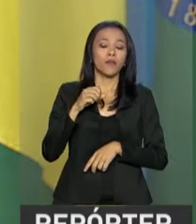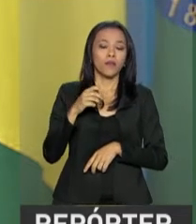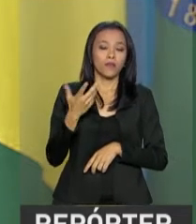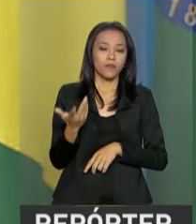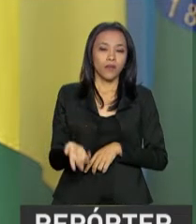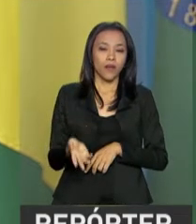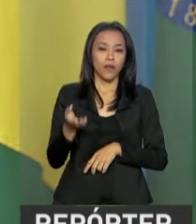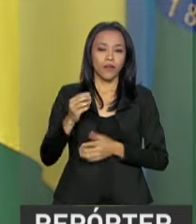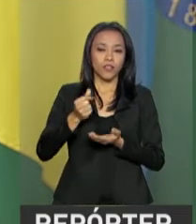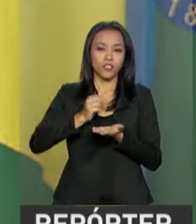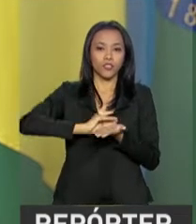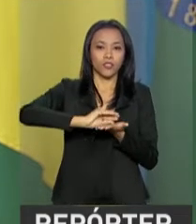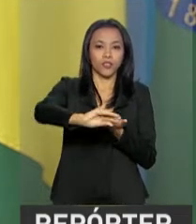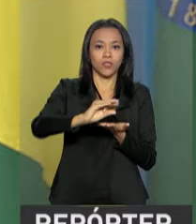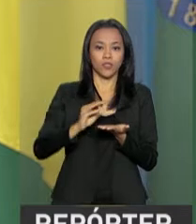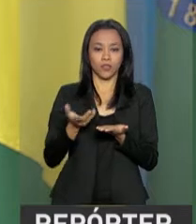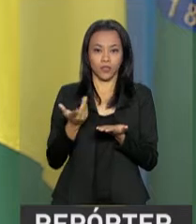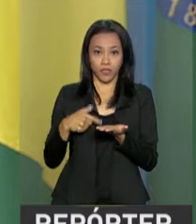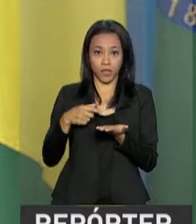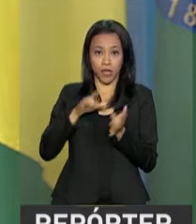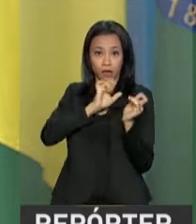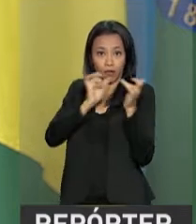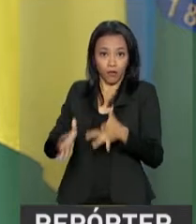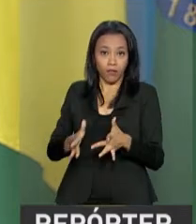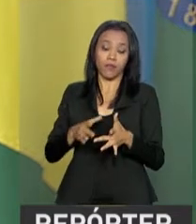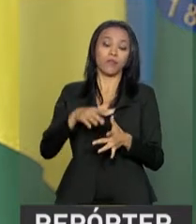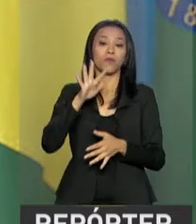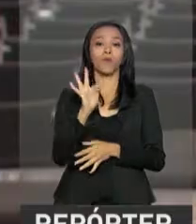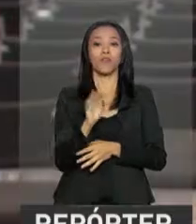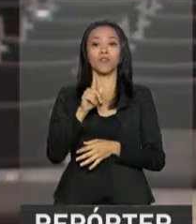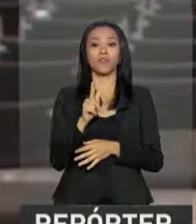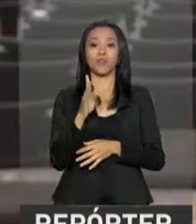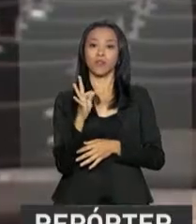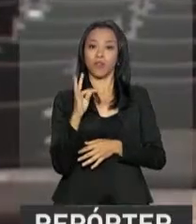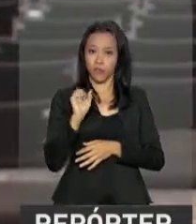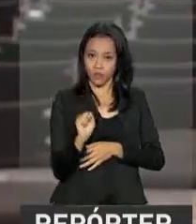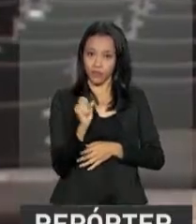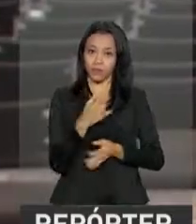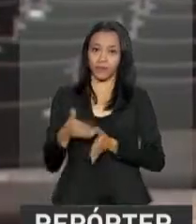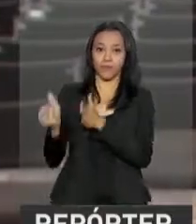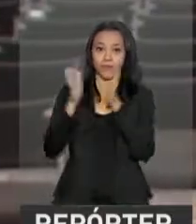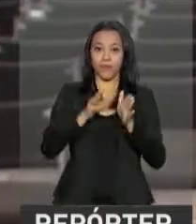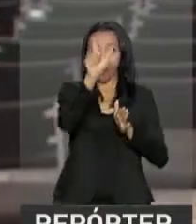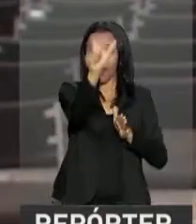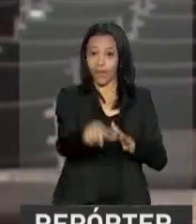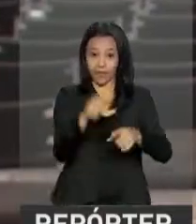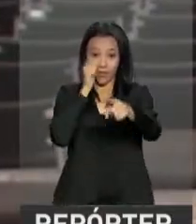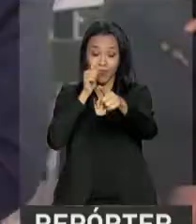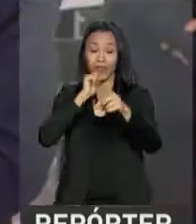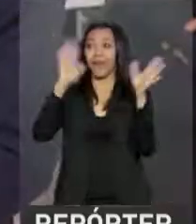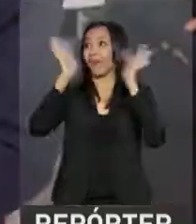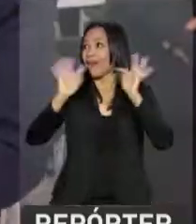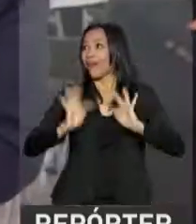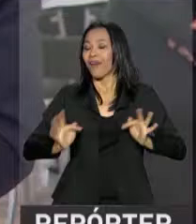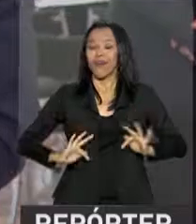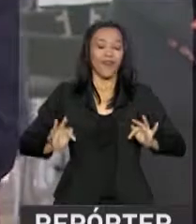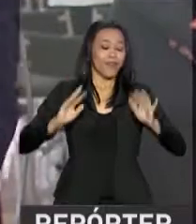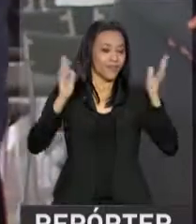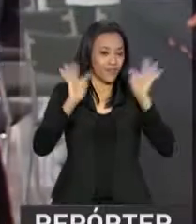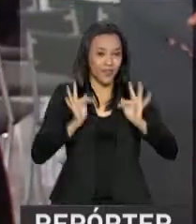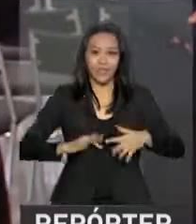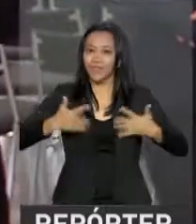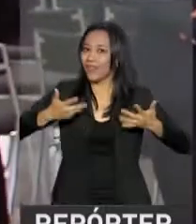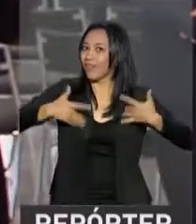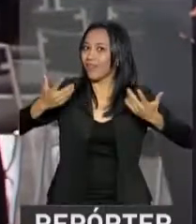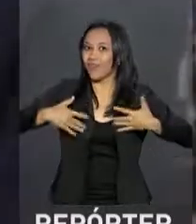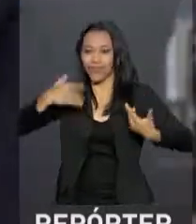da liberação das contas ativas do fundo de garantia lucinda é só alegria com o fim desta novela assim que resgatar